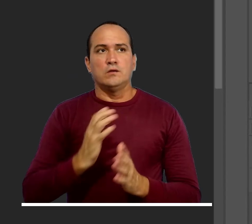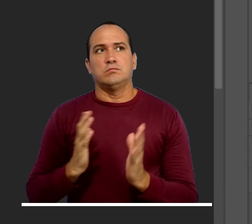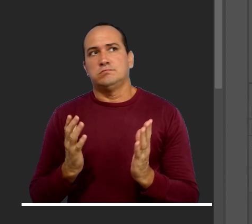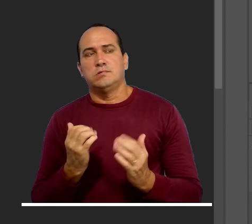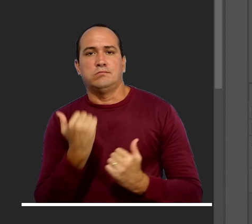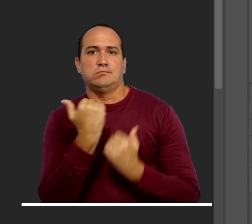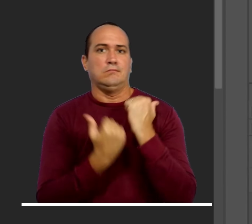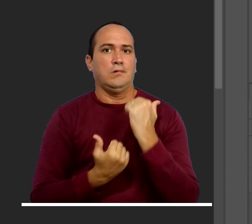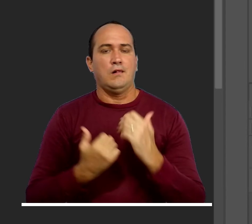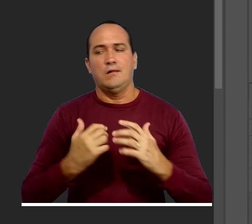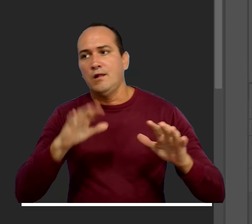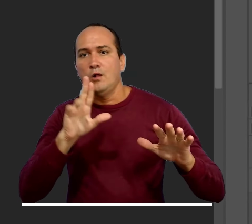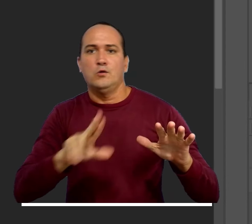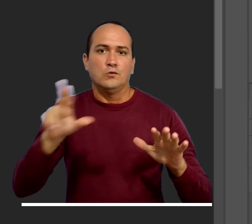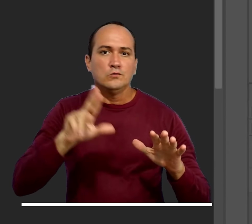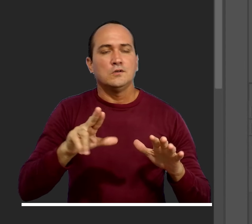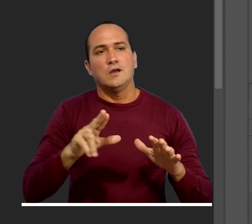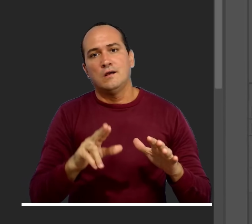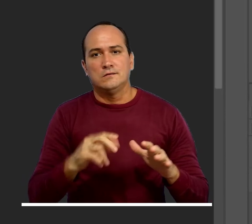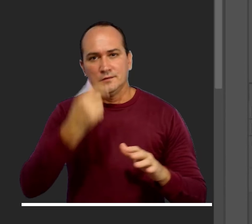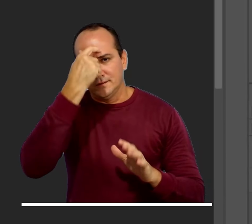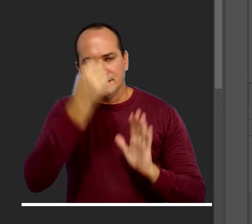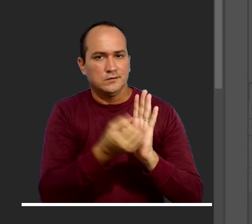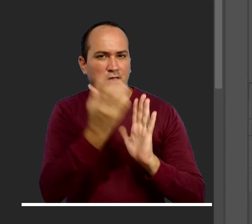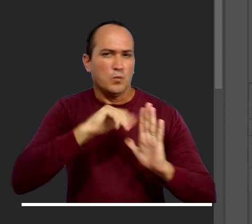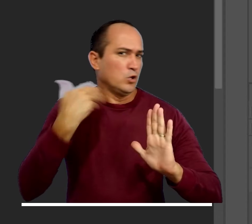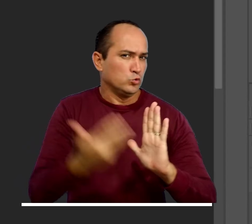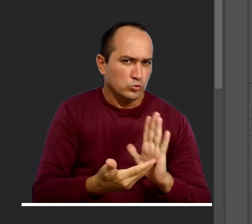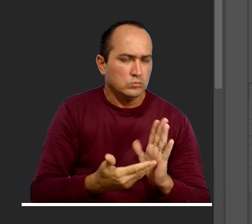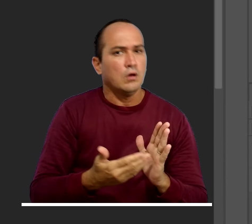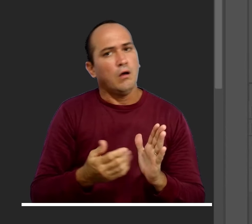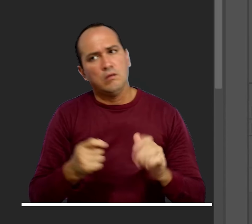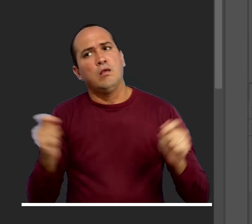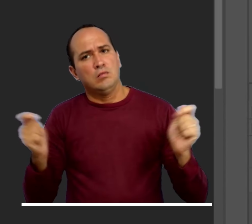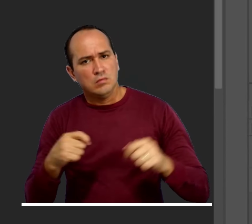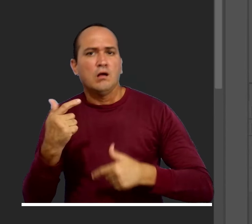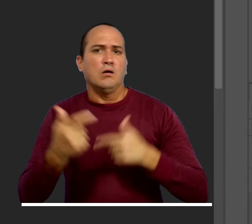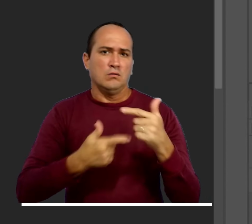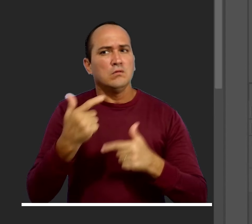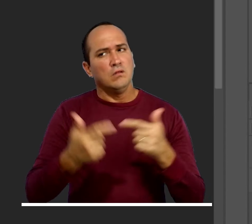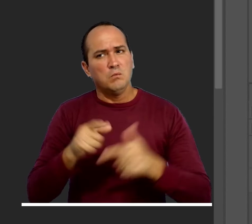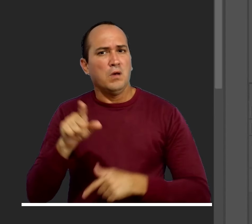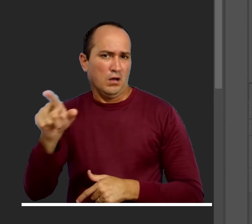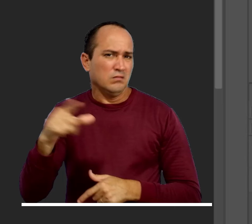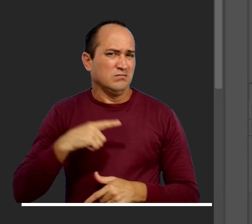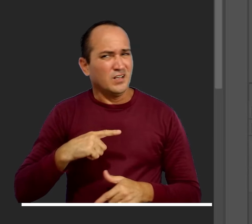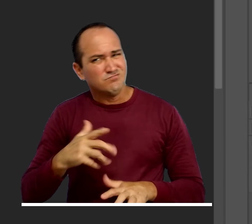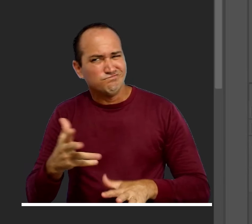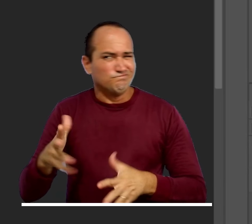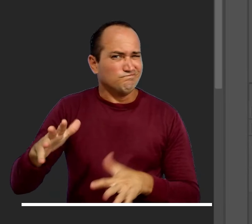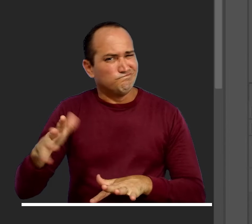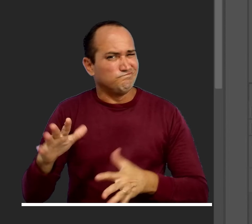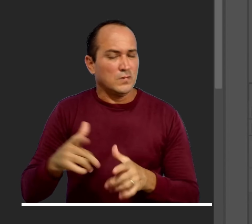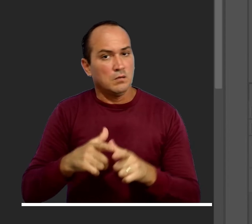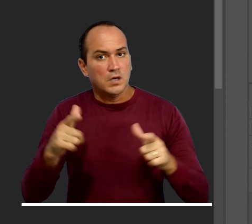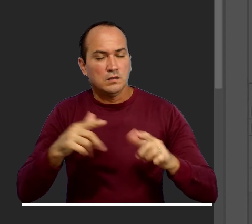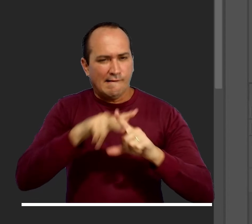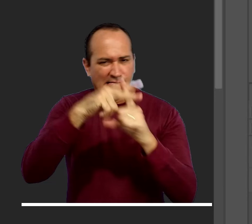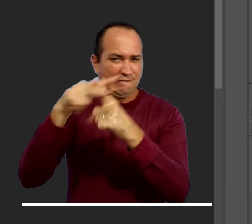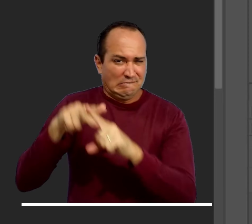defensor de simplesmente sair usando inteligência artificial para tudo. Acho que geralmente ela faz um trabalho bem medíocre na maioria das vezes e a gente precisa